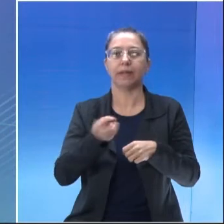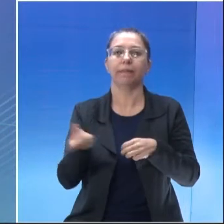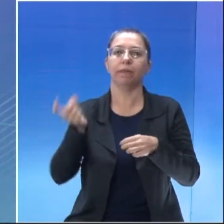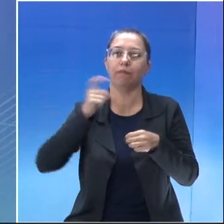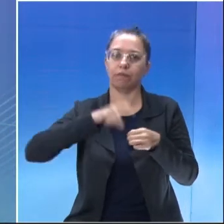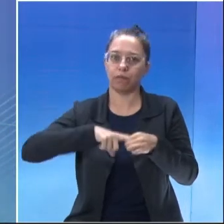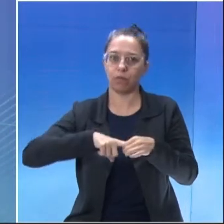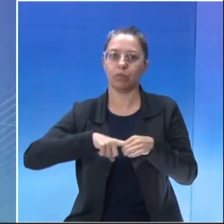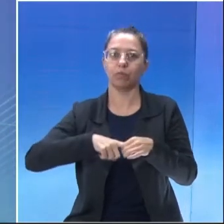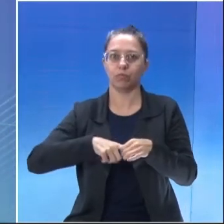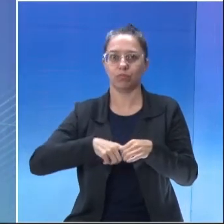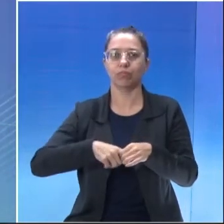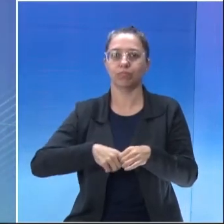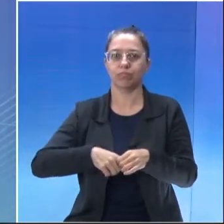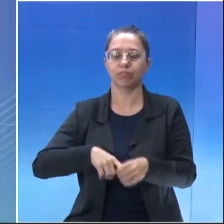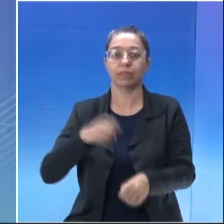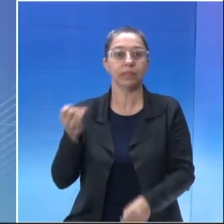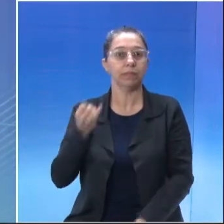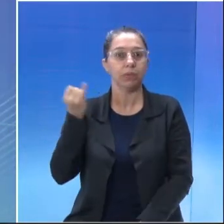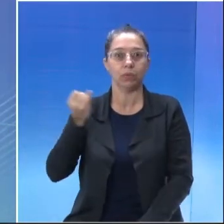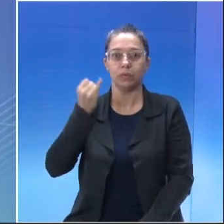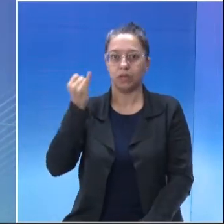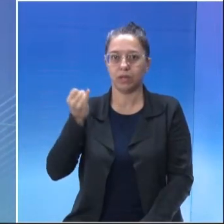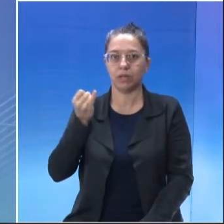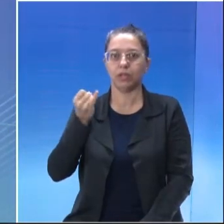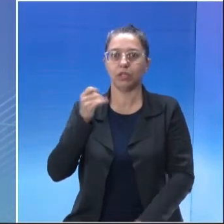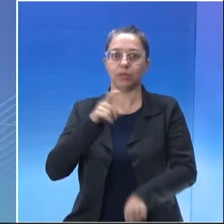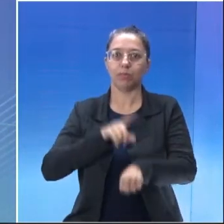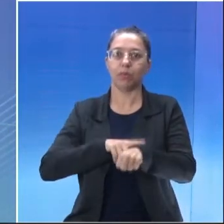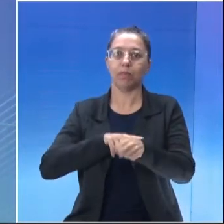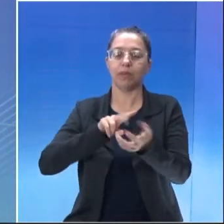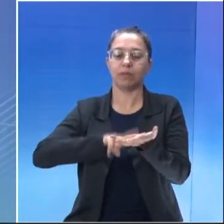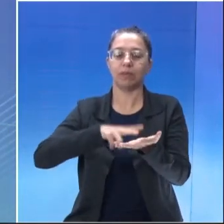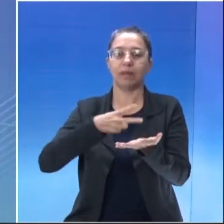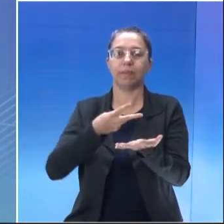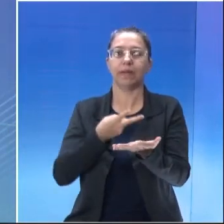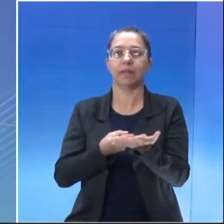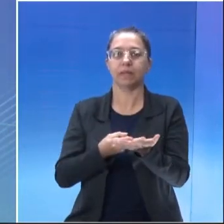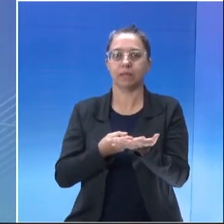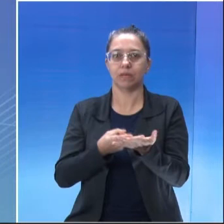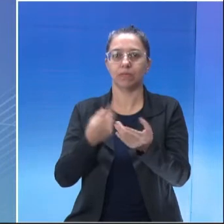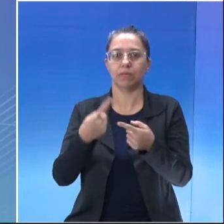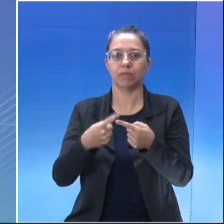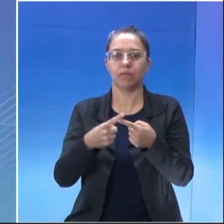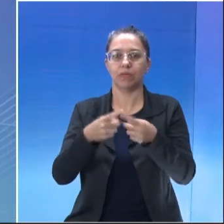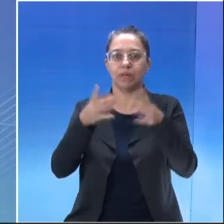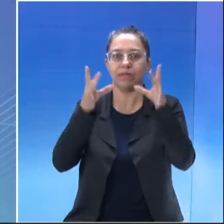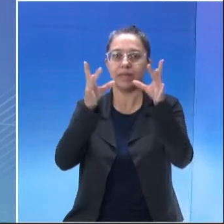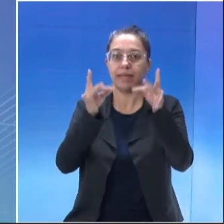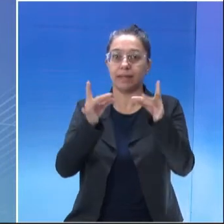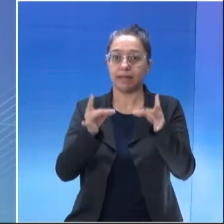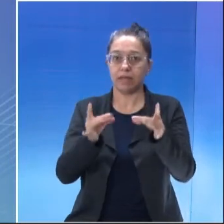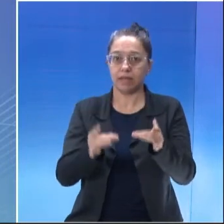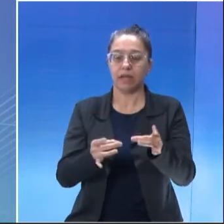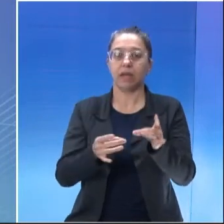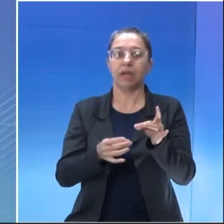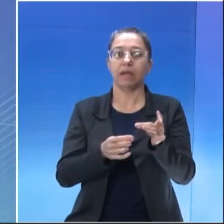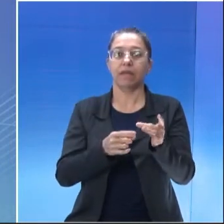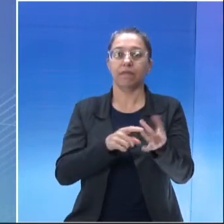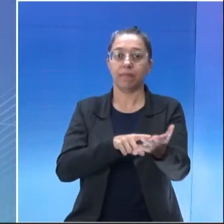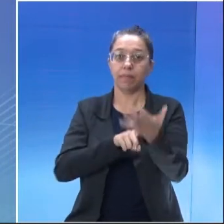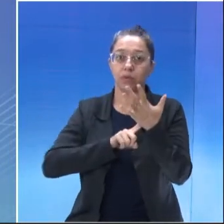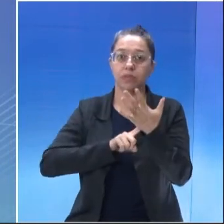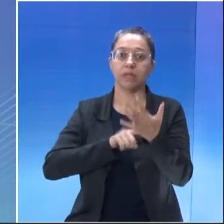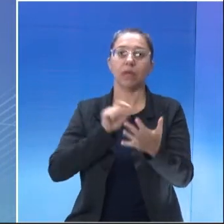dou uma importância maior na interpretação desse enunciado, porque ele vai me dizer, me dar pistas, o que